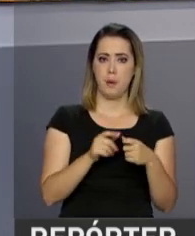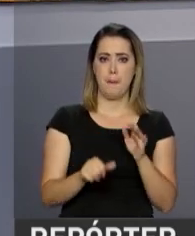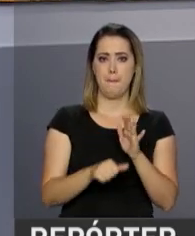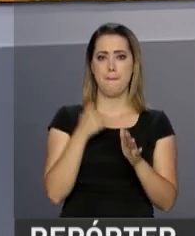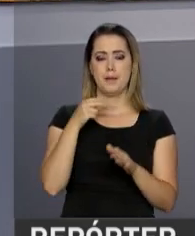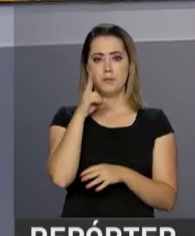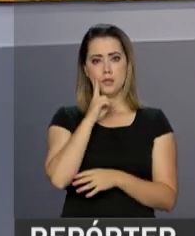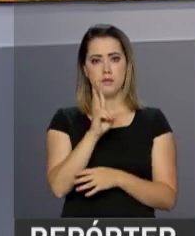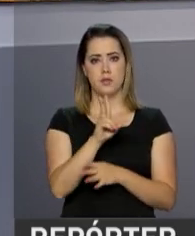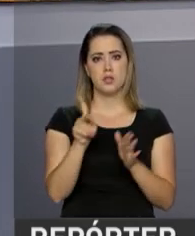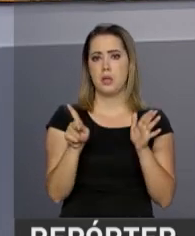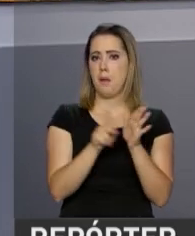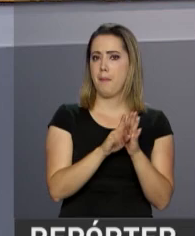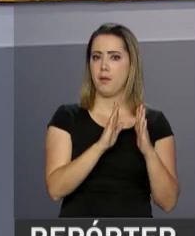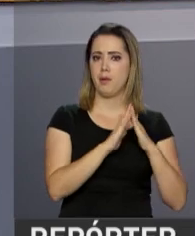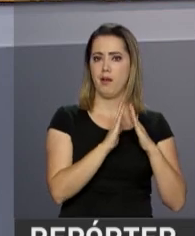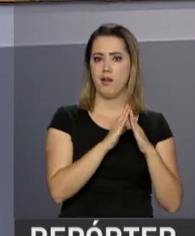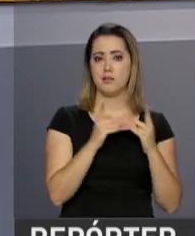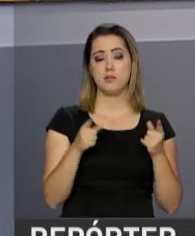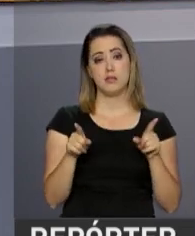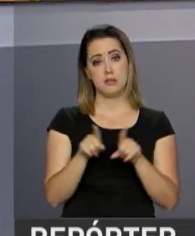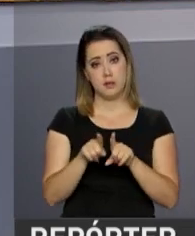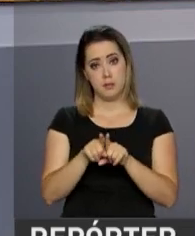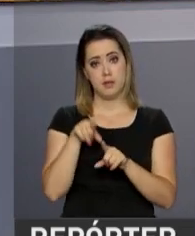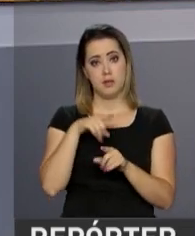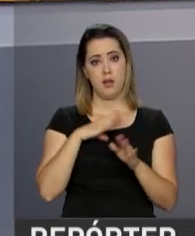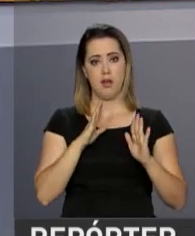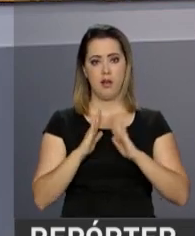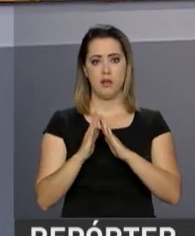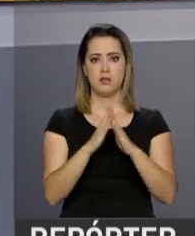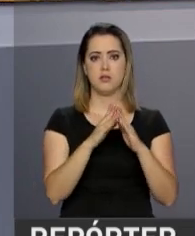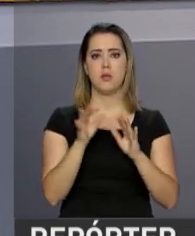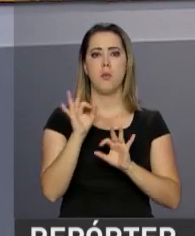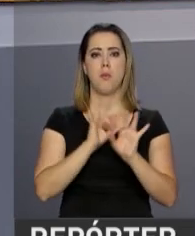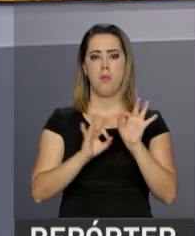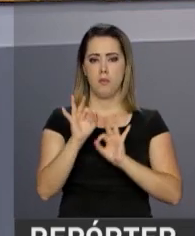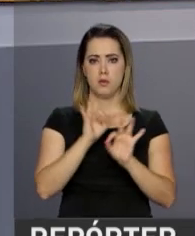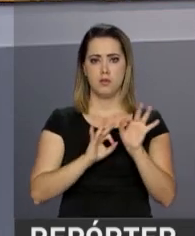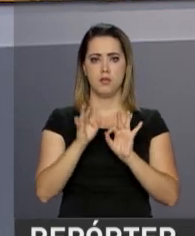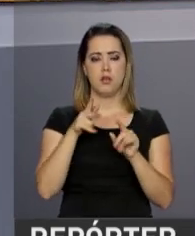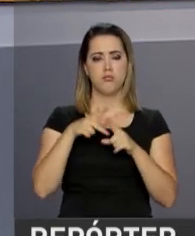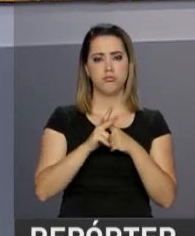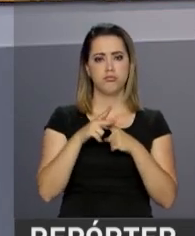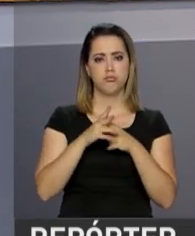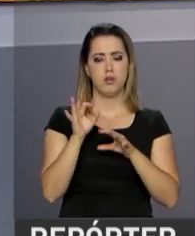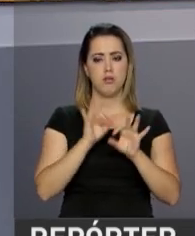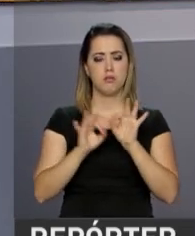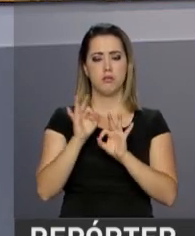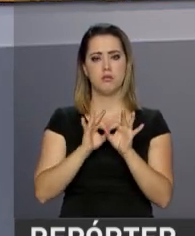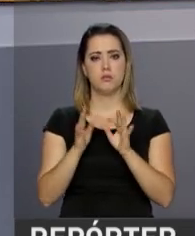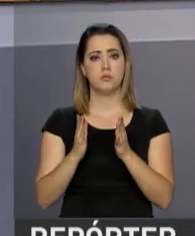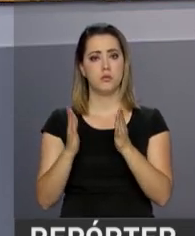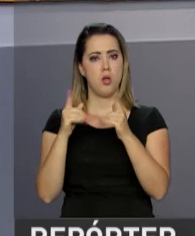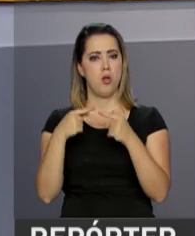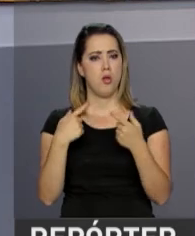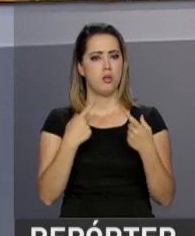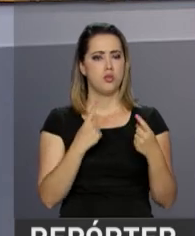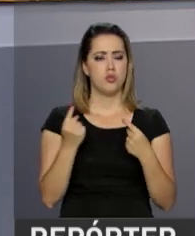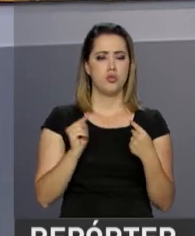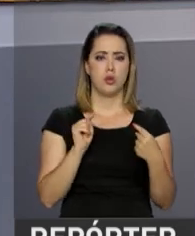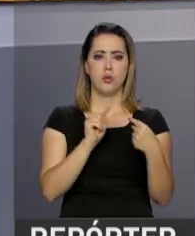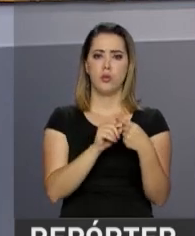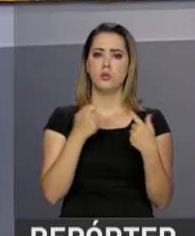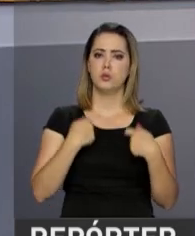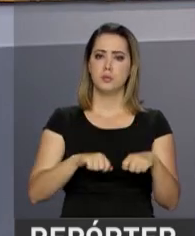primeira avaliação nas próprias residências além disso as casas também poderão passar por adaptações na estrutura de acordo com a